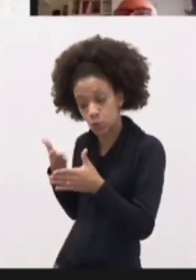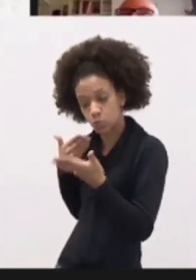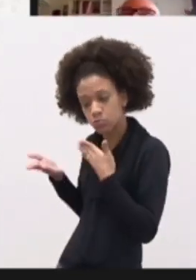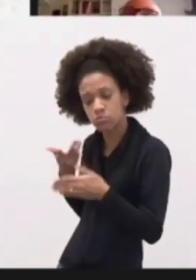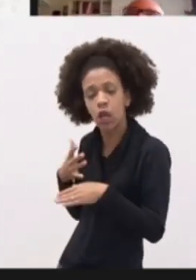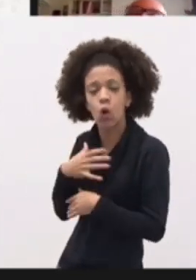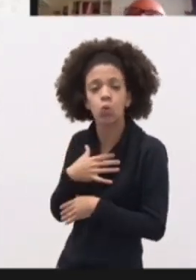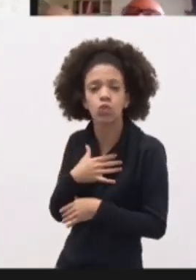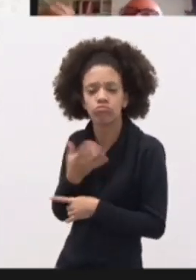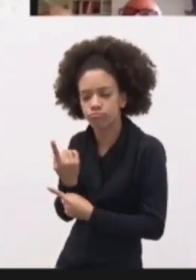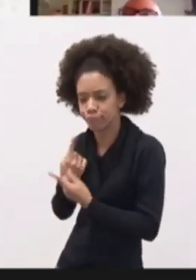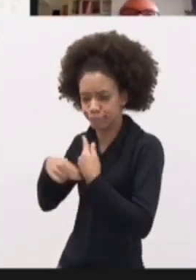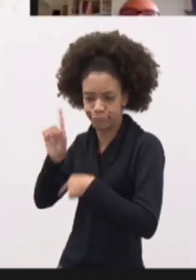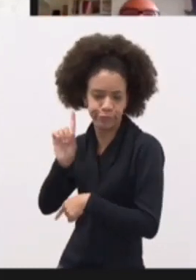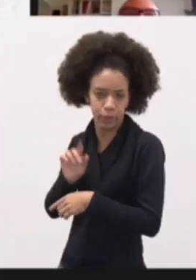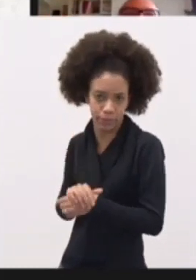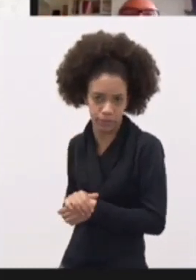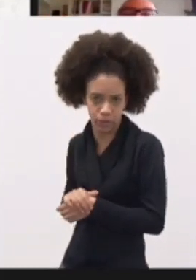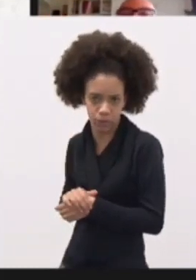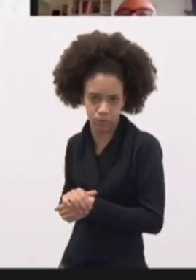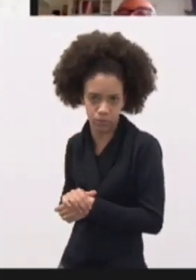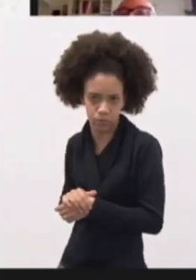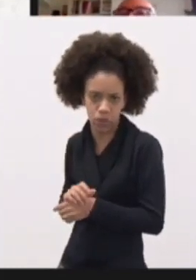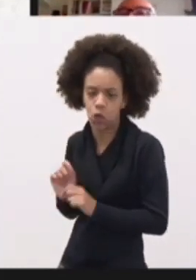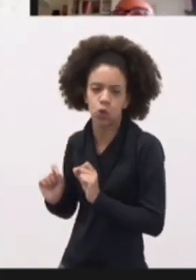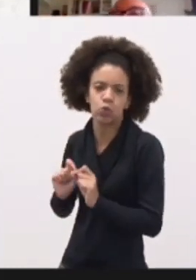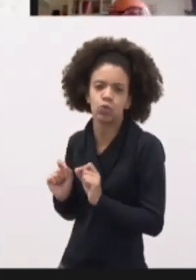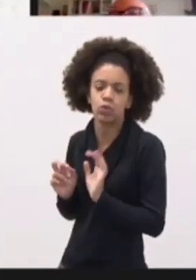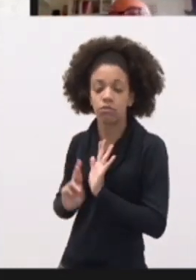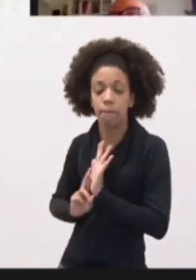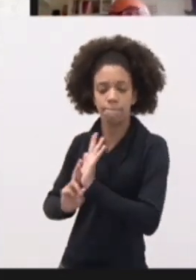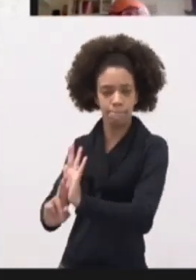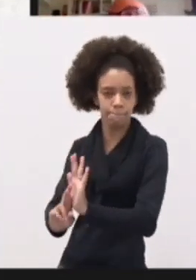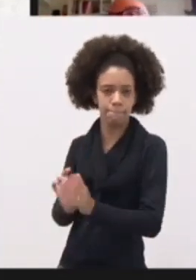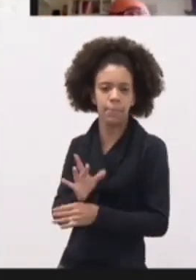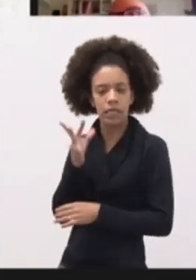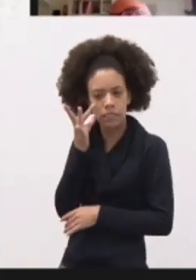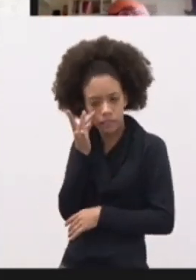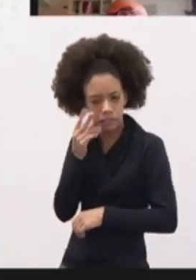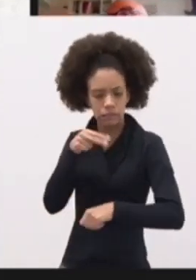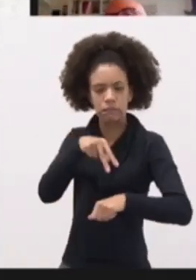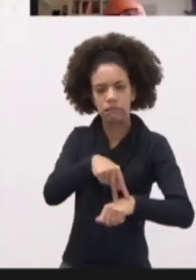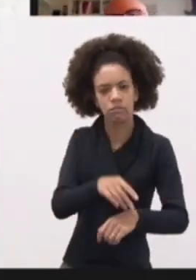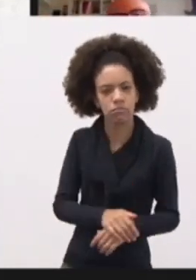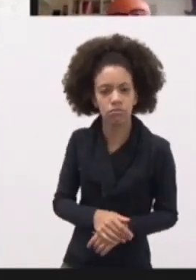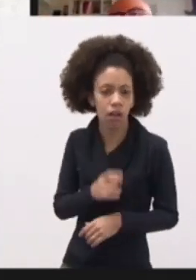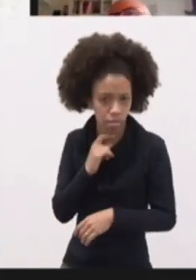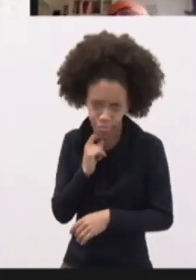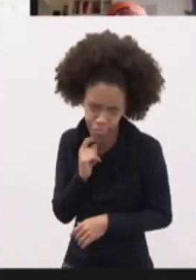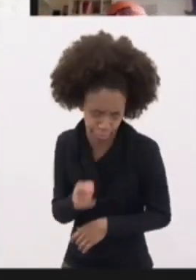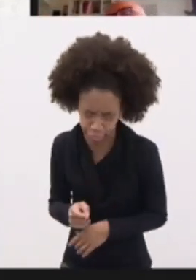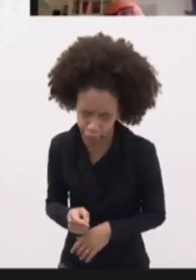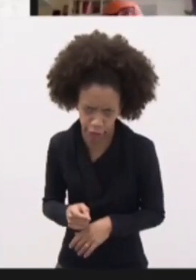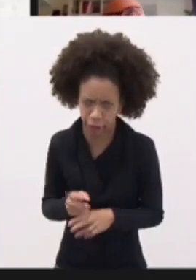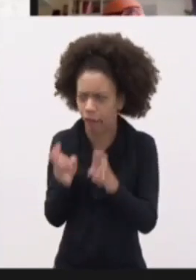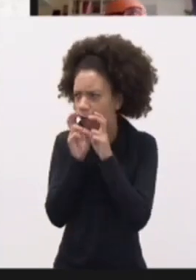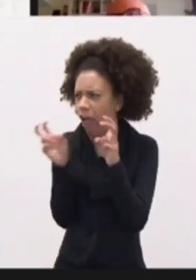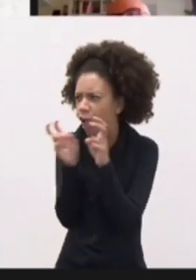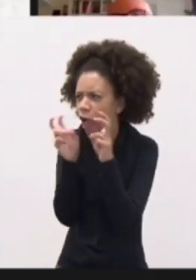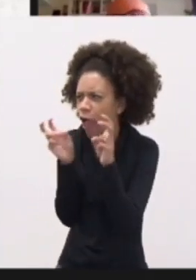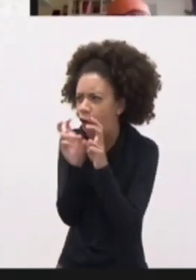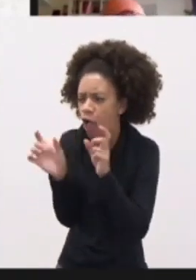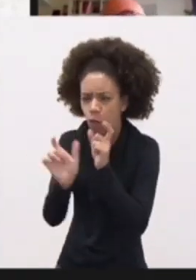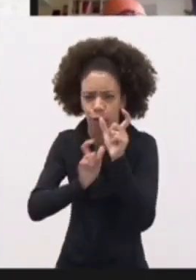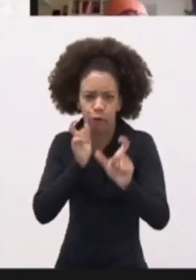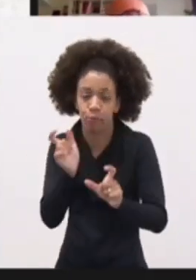de transformação do que seria o presencial, né? No presencial ninguém sai gritando, ninguém sai, enfim, usando